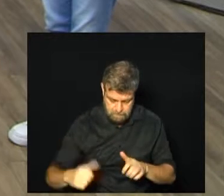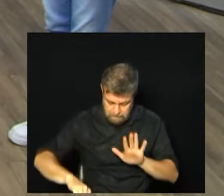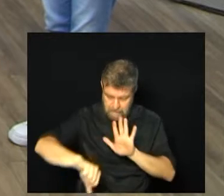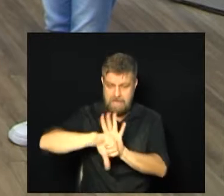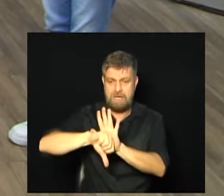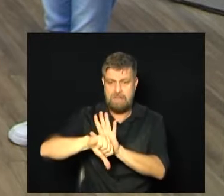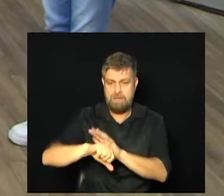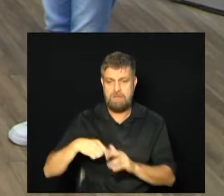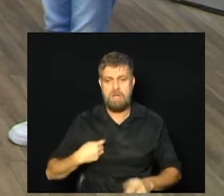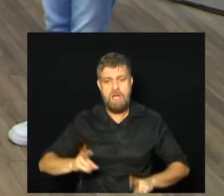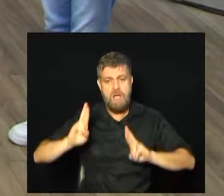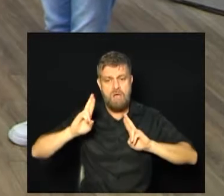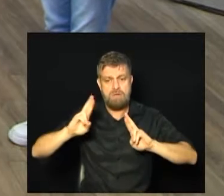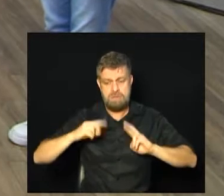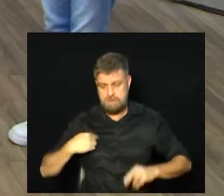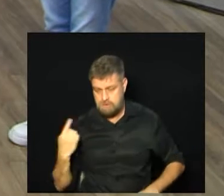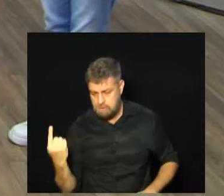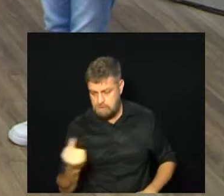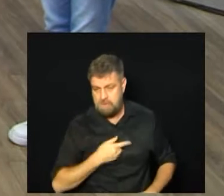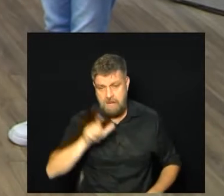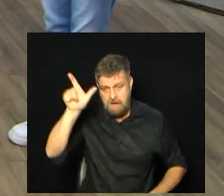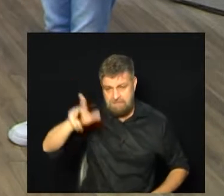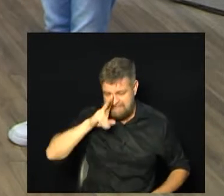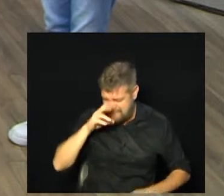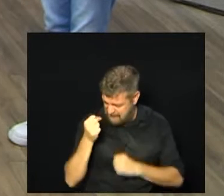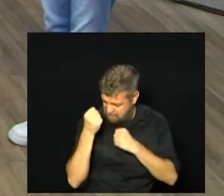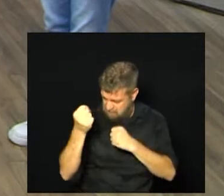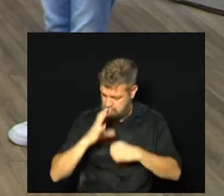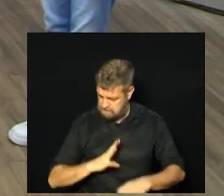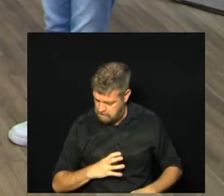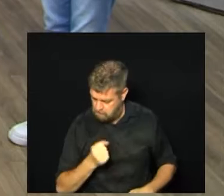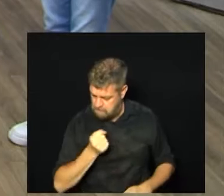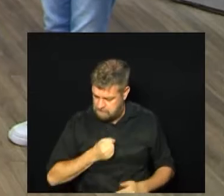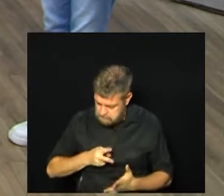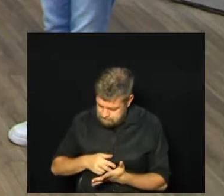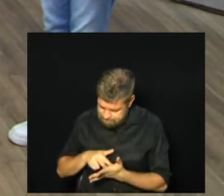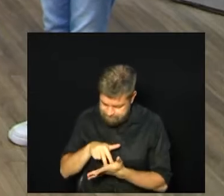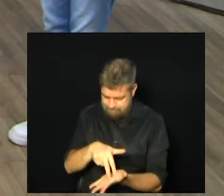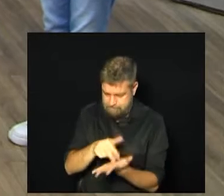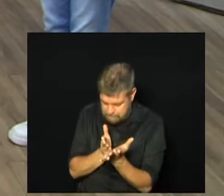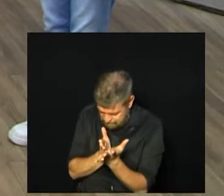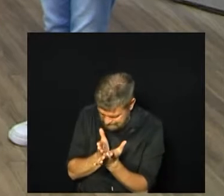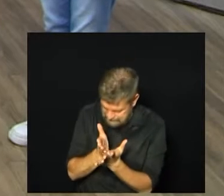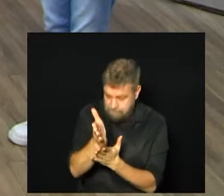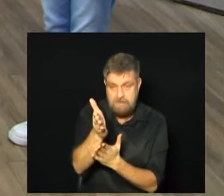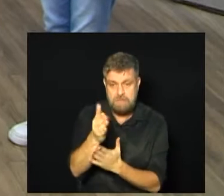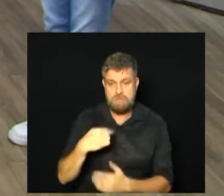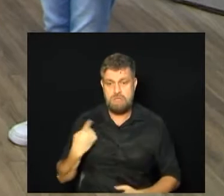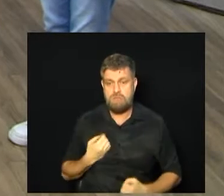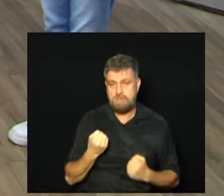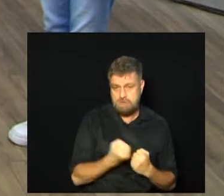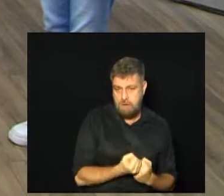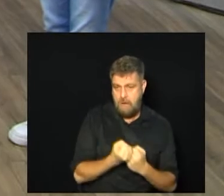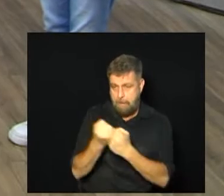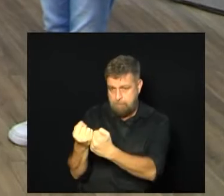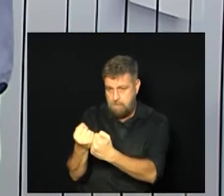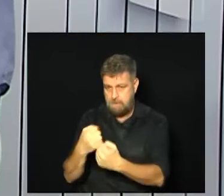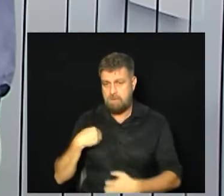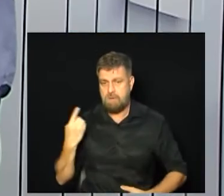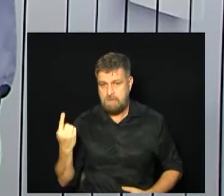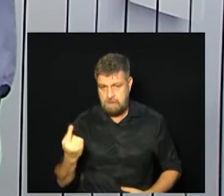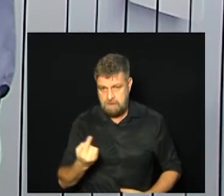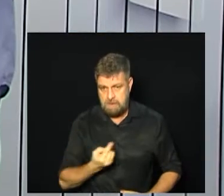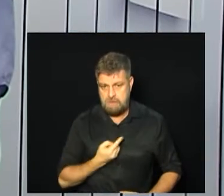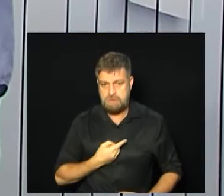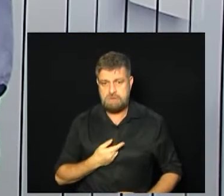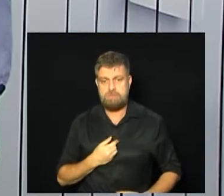e acho que é o desejo de todos nós que você tenha força e coragem para seguir em frente. Vereadora, o nosso apoio, e a gente continua